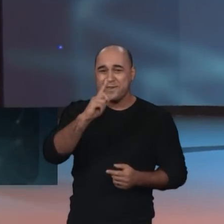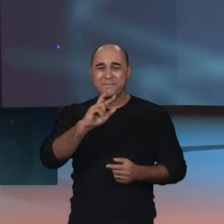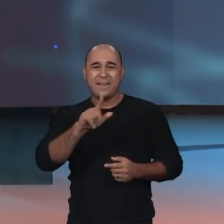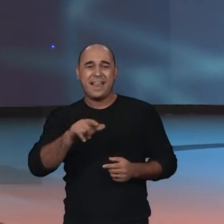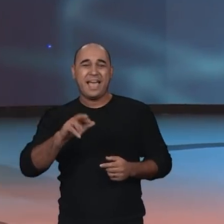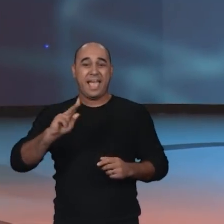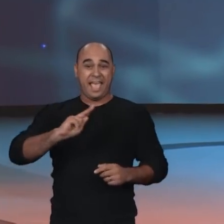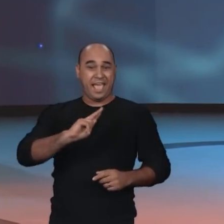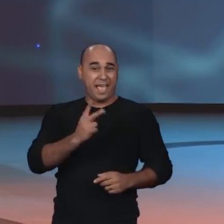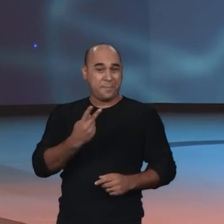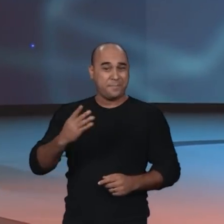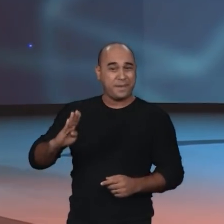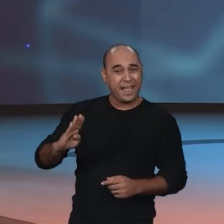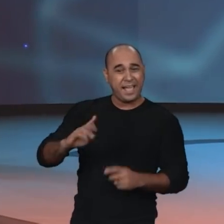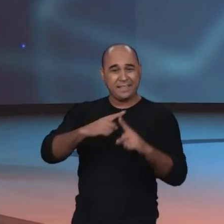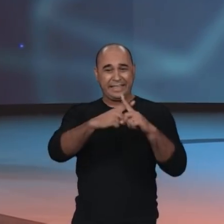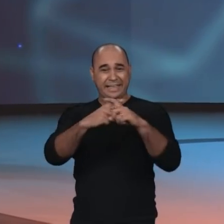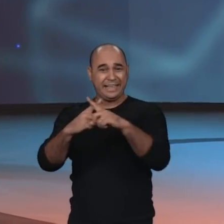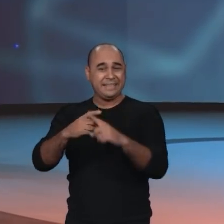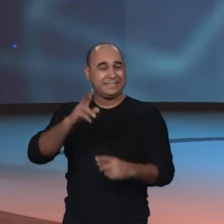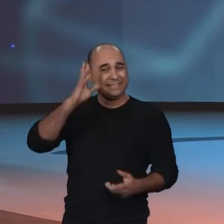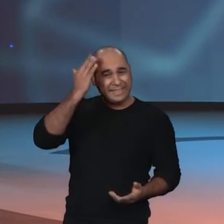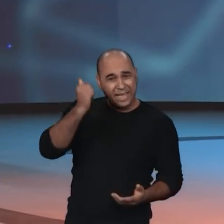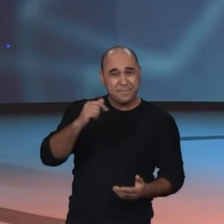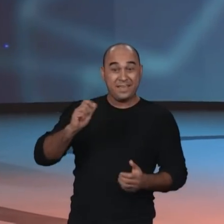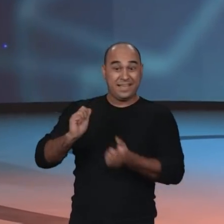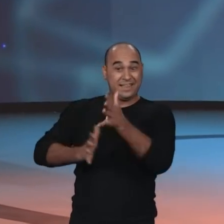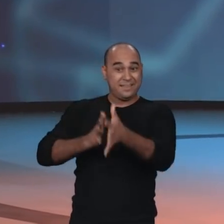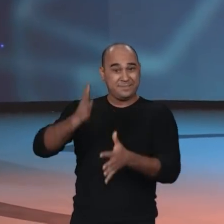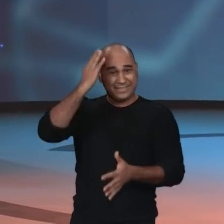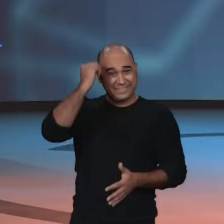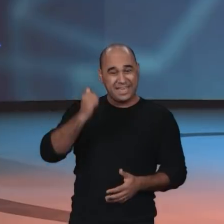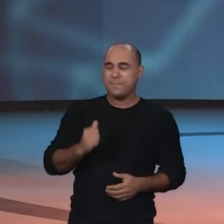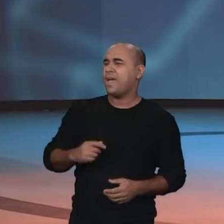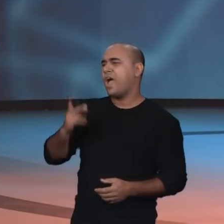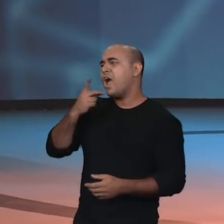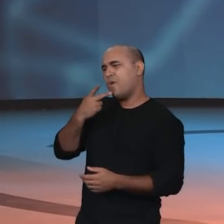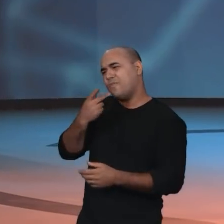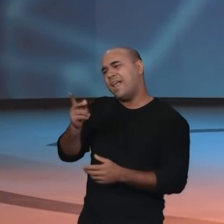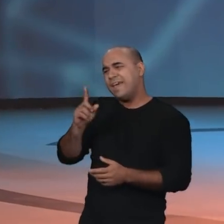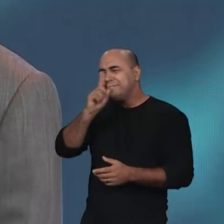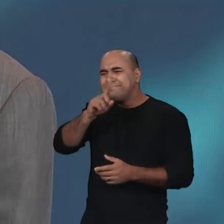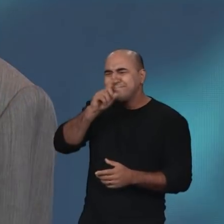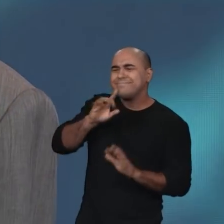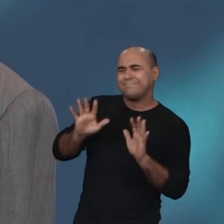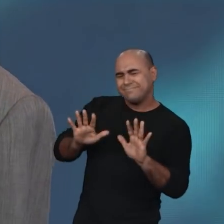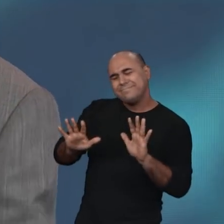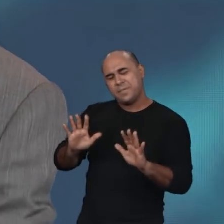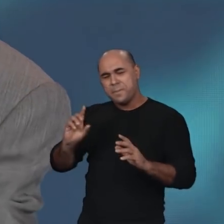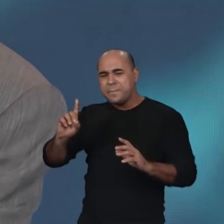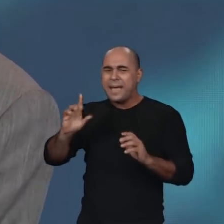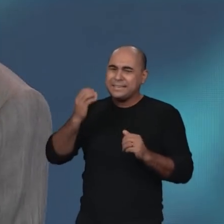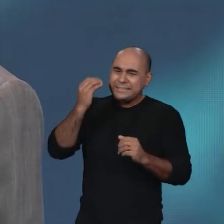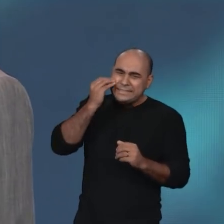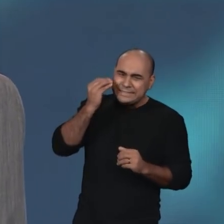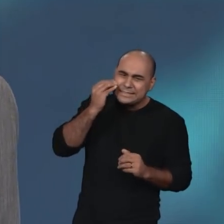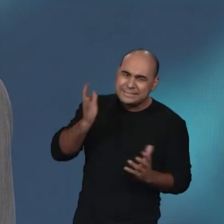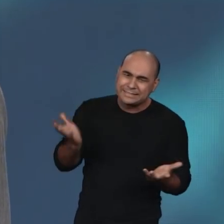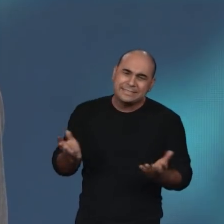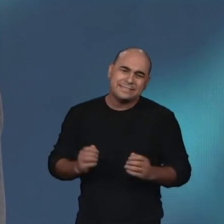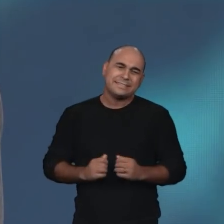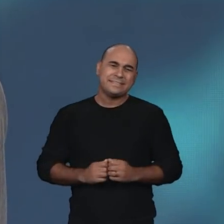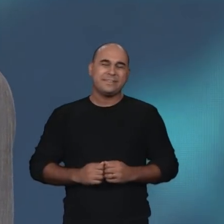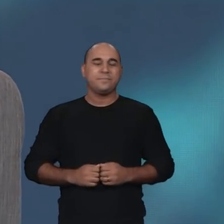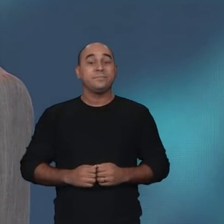sabe percebe que eu gaguejei aqui, viu? Que eu falei com sotaque. Muito bom. Legal. Bom, esse nosso momento também é para conversar com você,